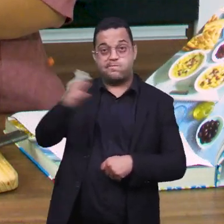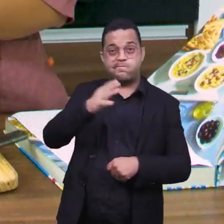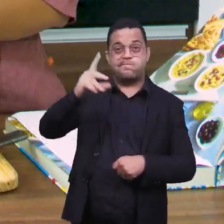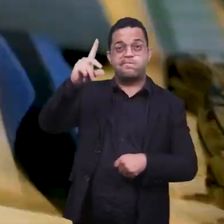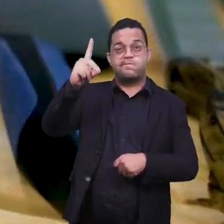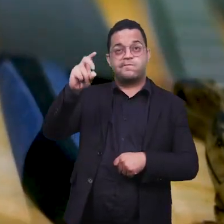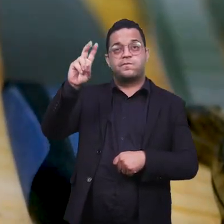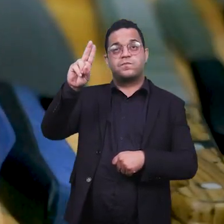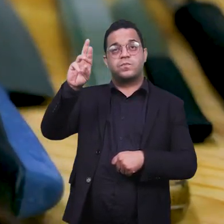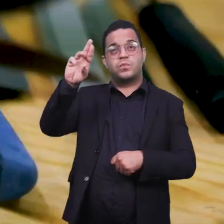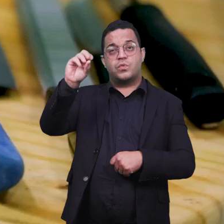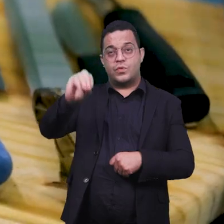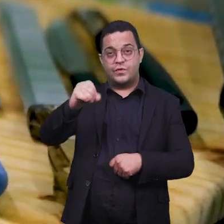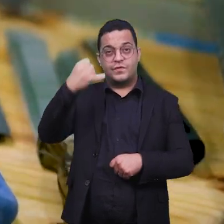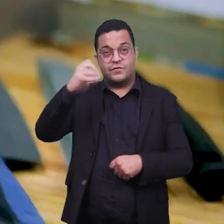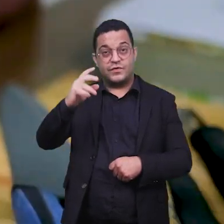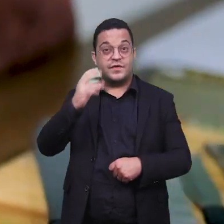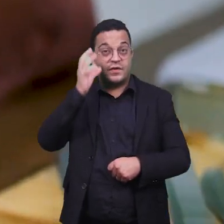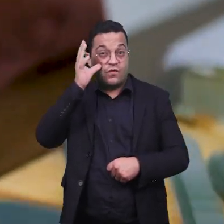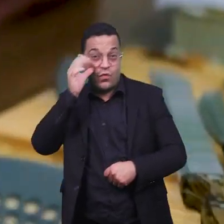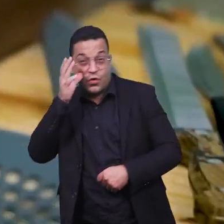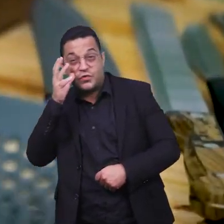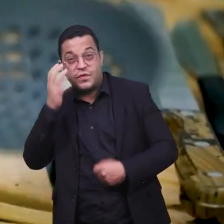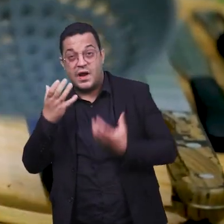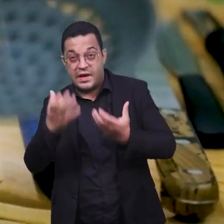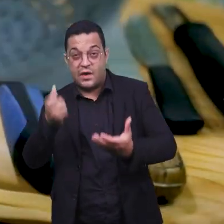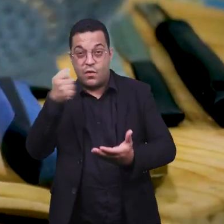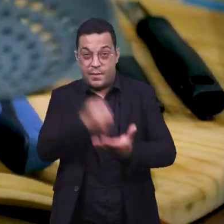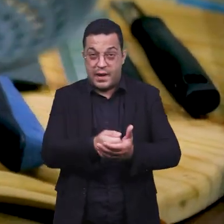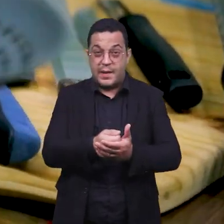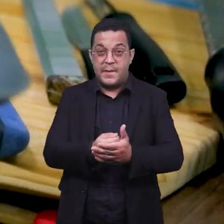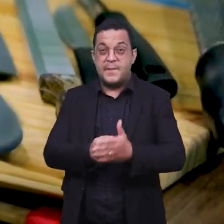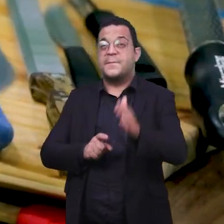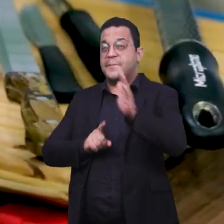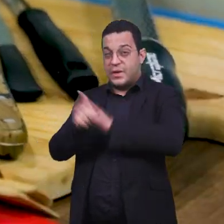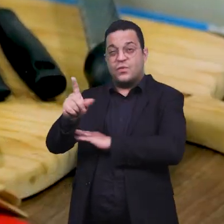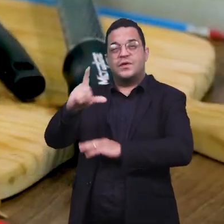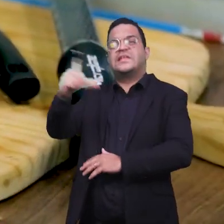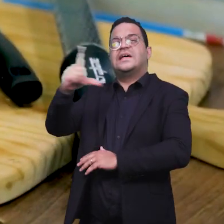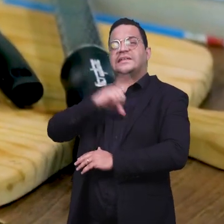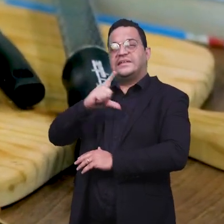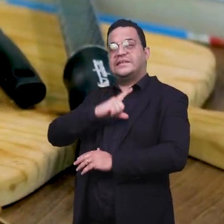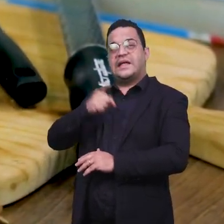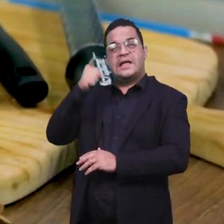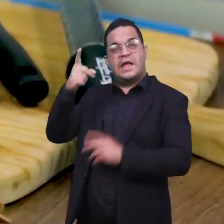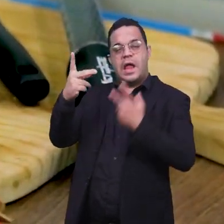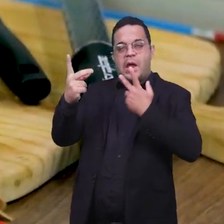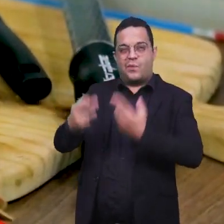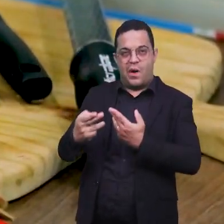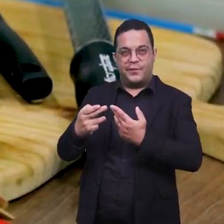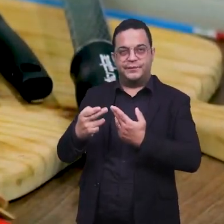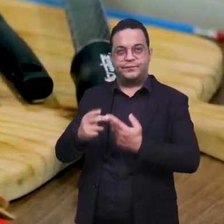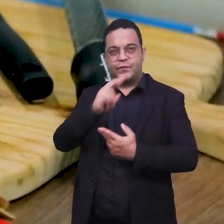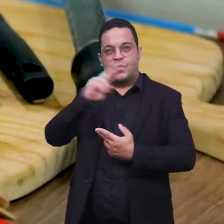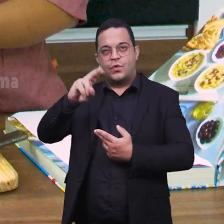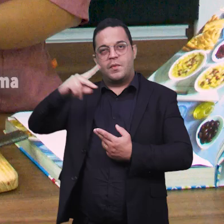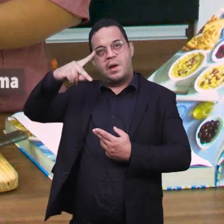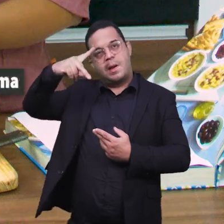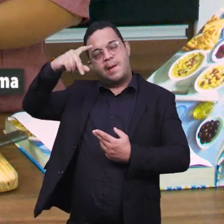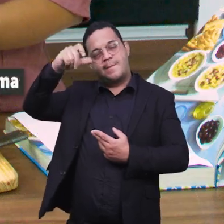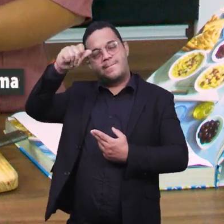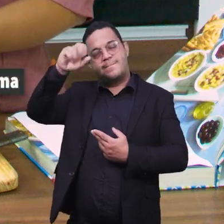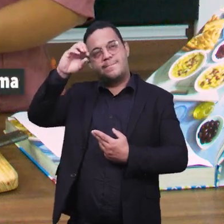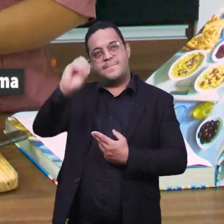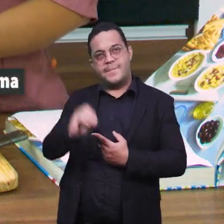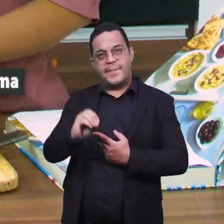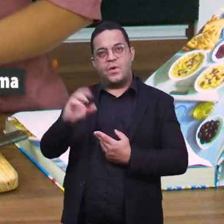tudo. As colheres, por que a gente preferiu apresentar desse material? Só para não danificar a panela,